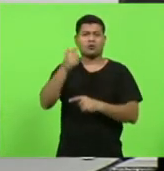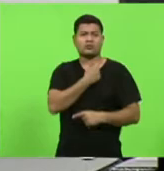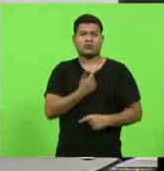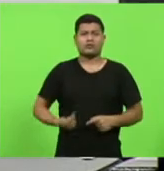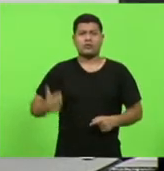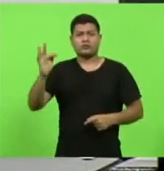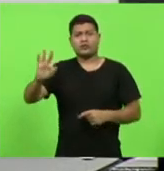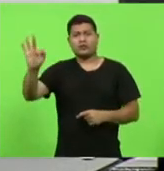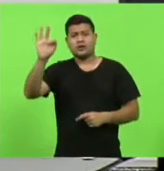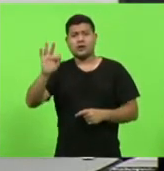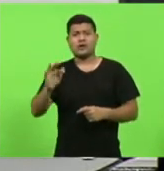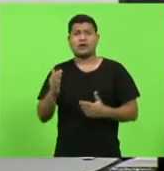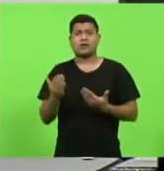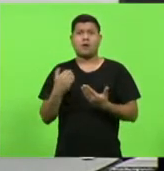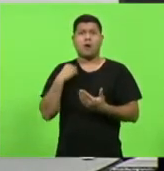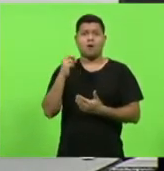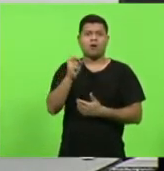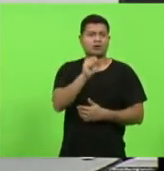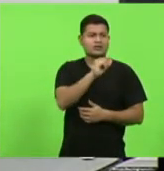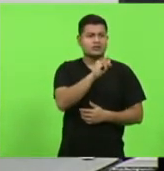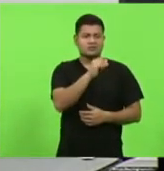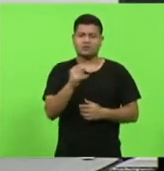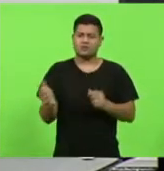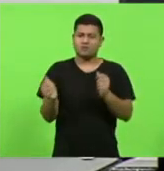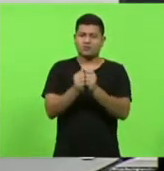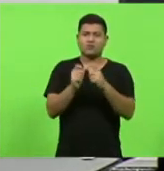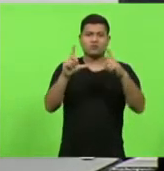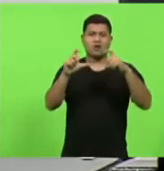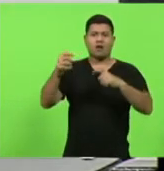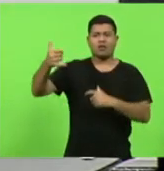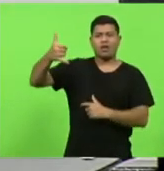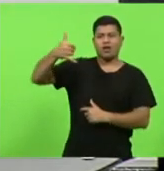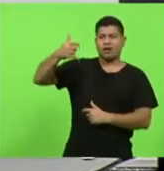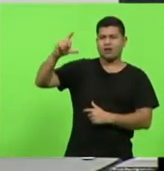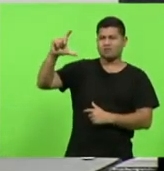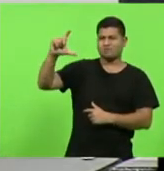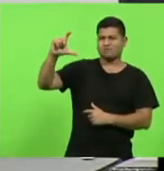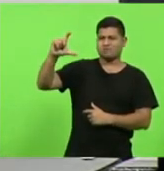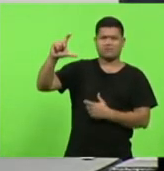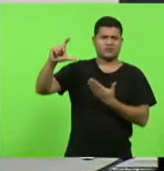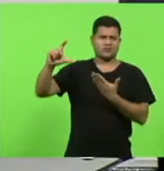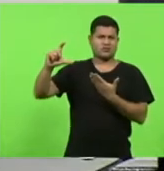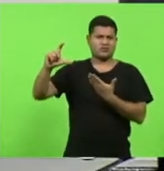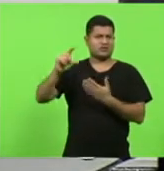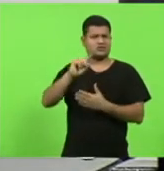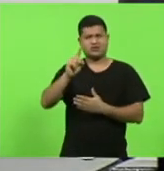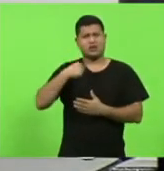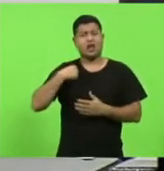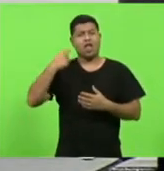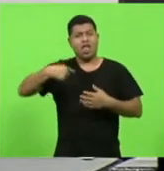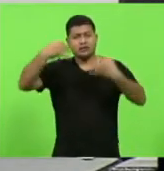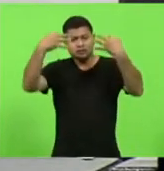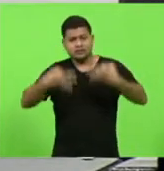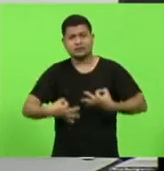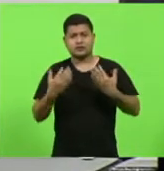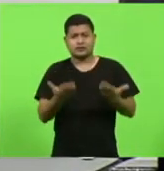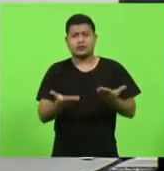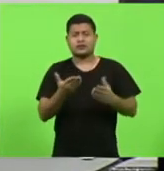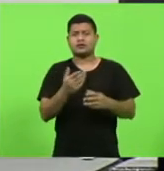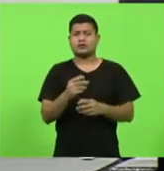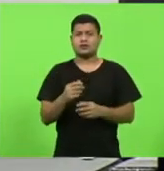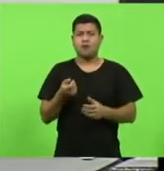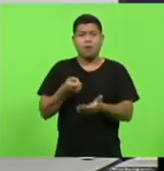bateu ou não selfie com o presidente. É ser justo com Santa Catarina, é cobrar o que Santa Catarina